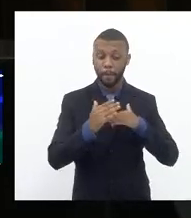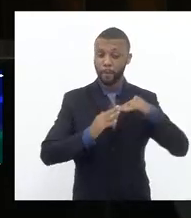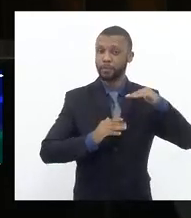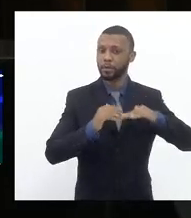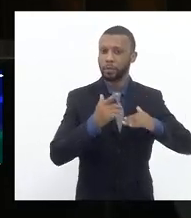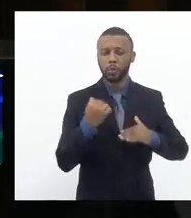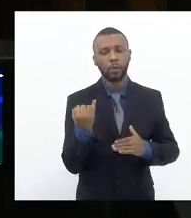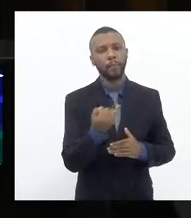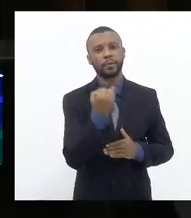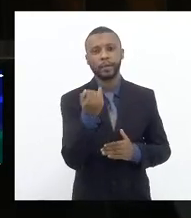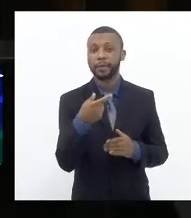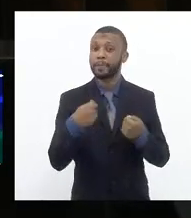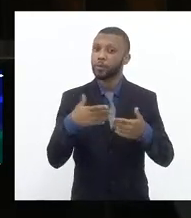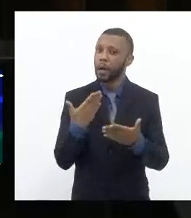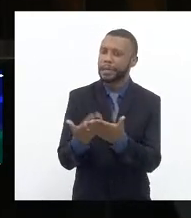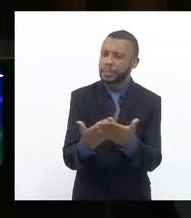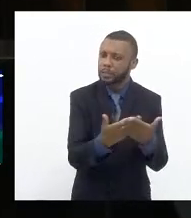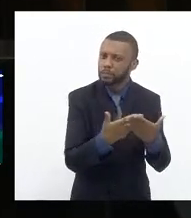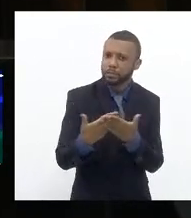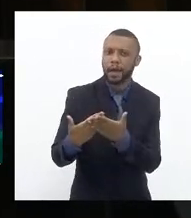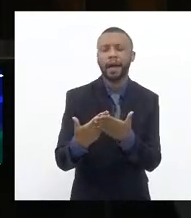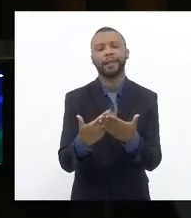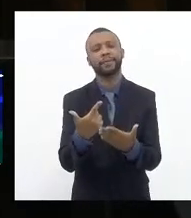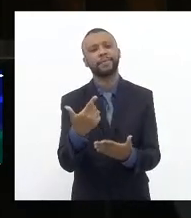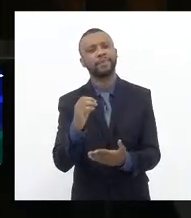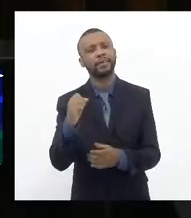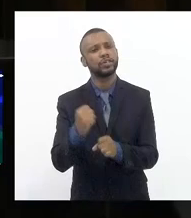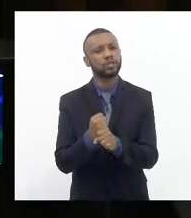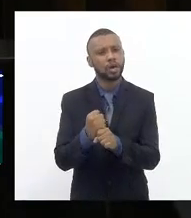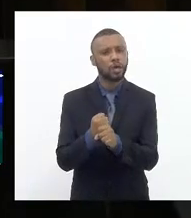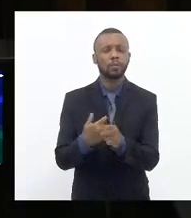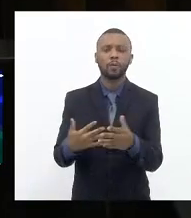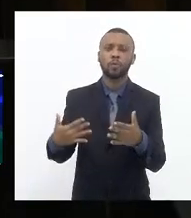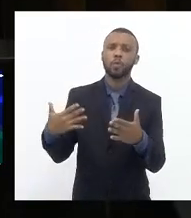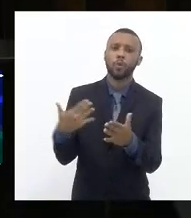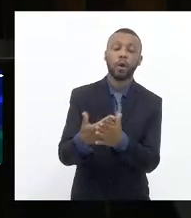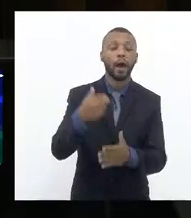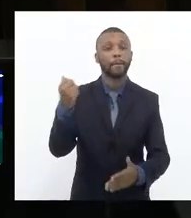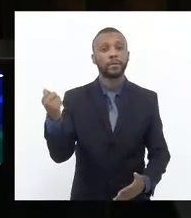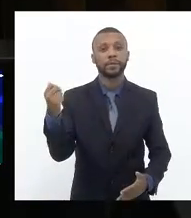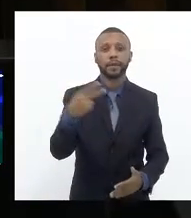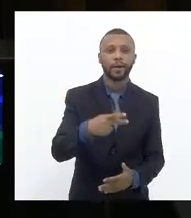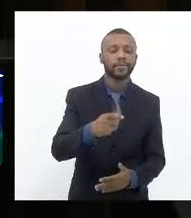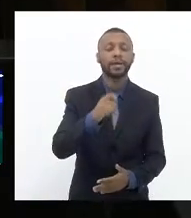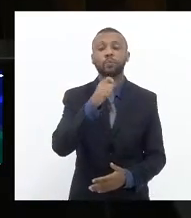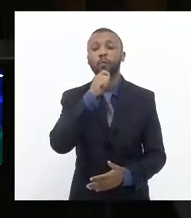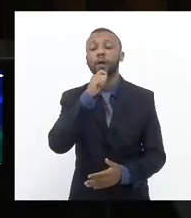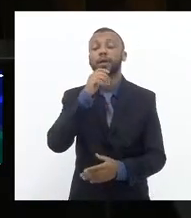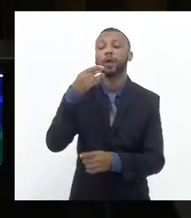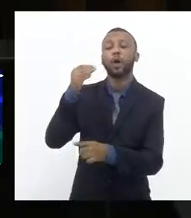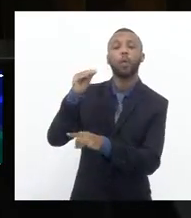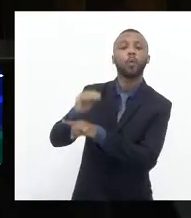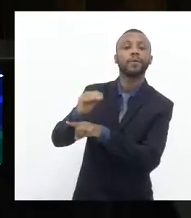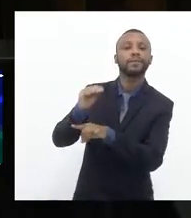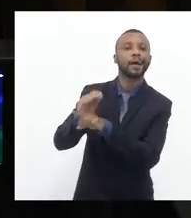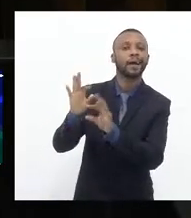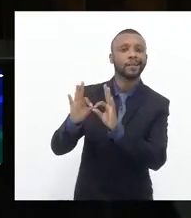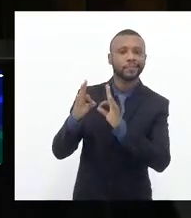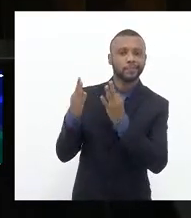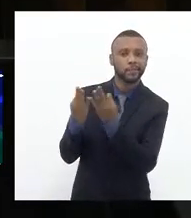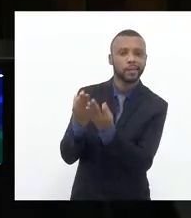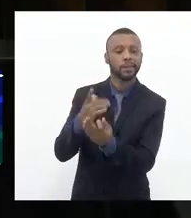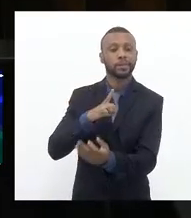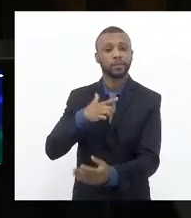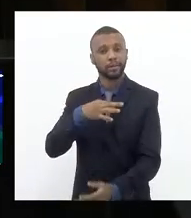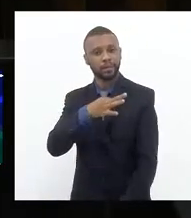para exercer a profissão que exerce, vai ser aposentado sem condições de manter o seu núcleo familiar, sem condições de se sustentar com dignidade